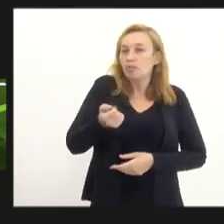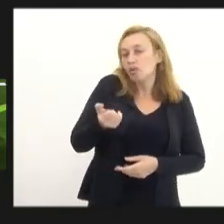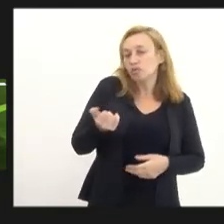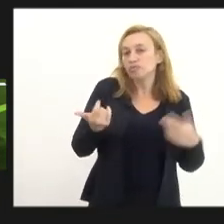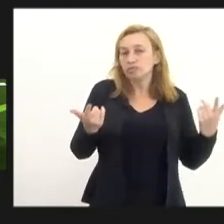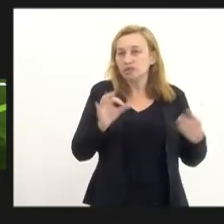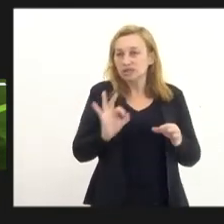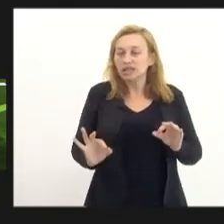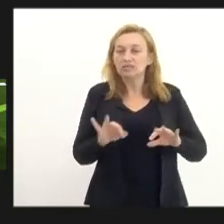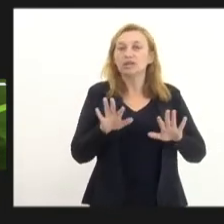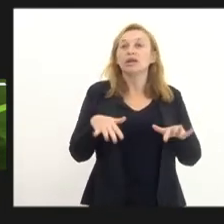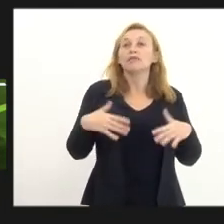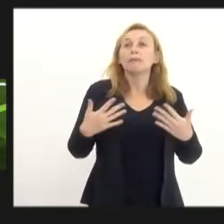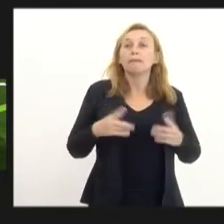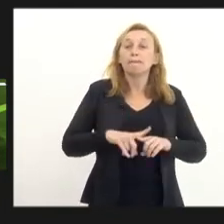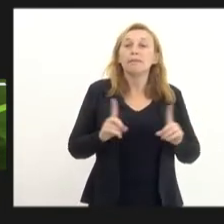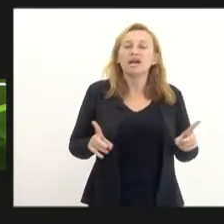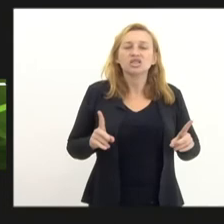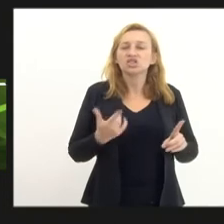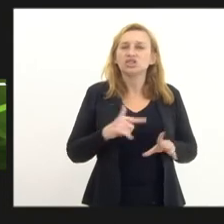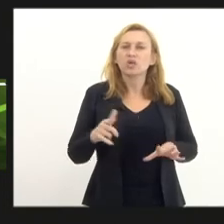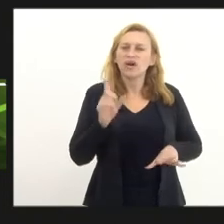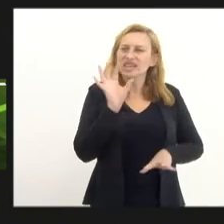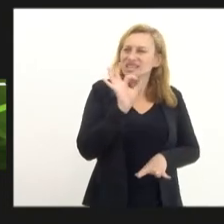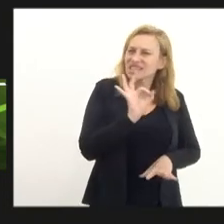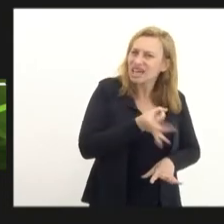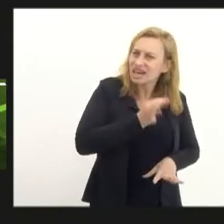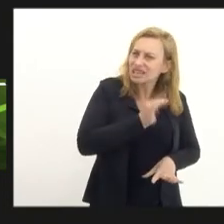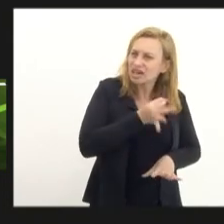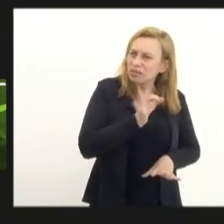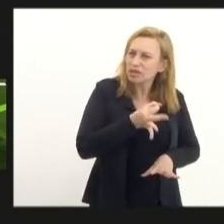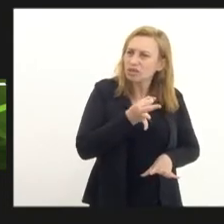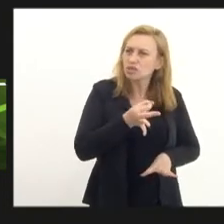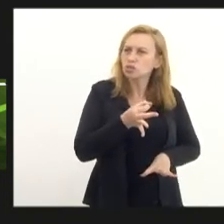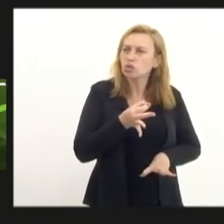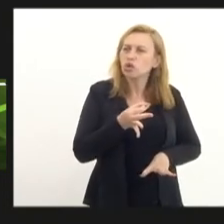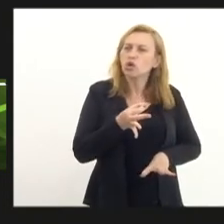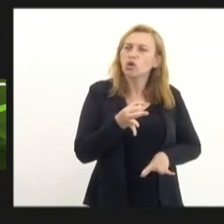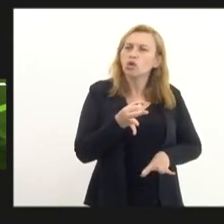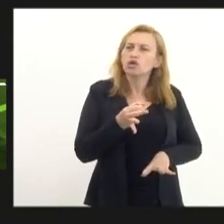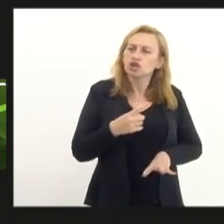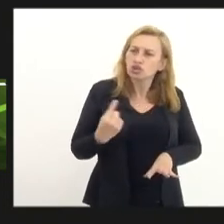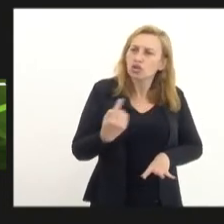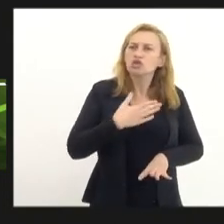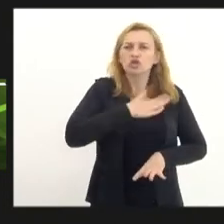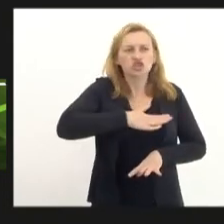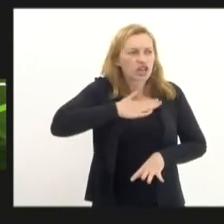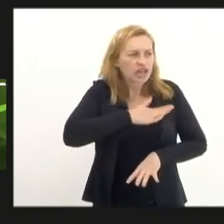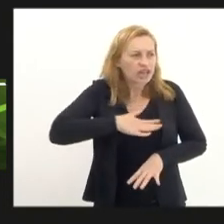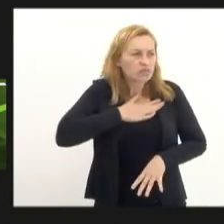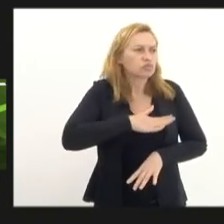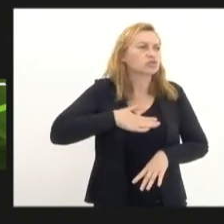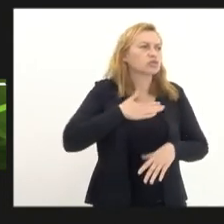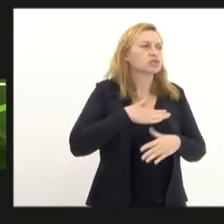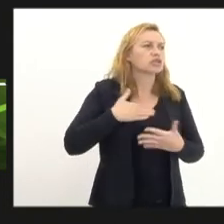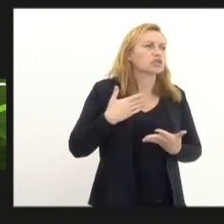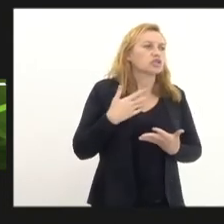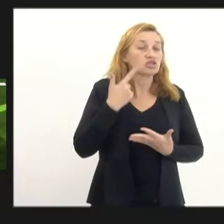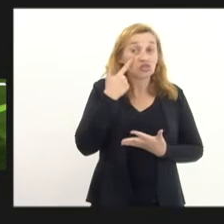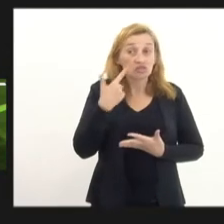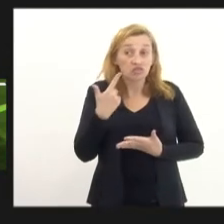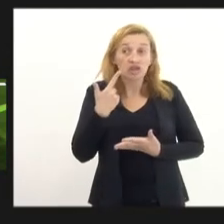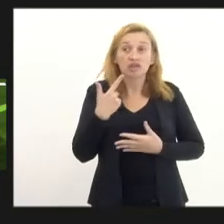mas não é exatamente aquilo que nós gostaríamos, né, de ver